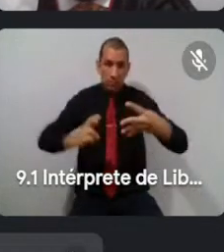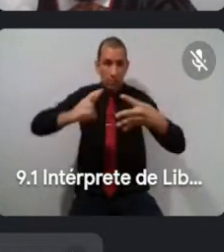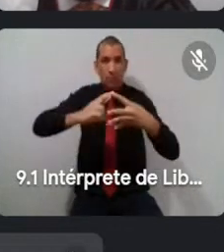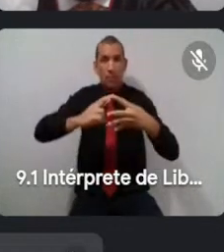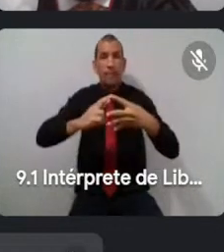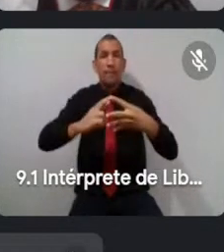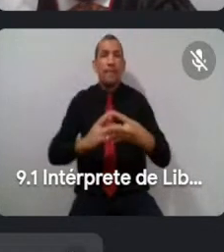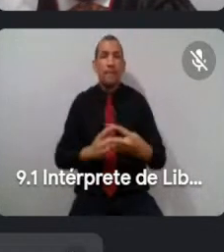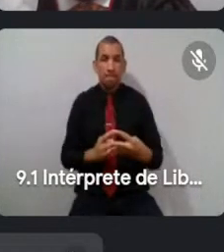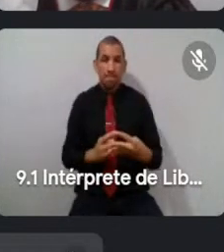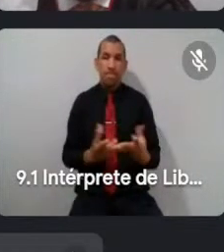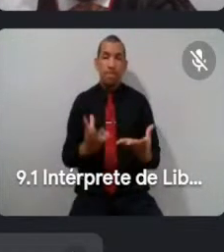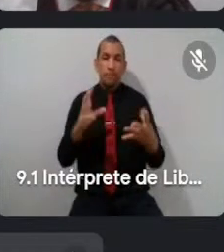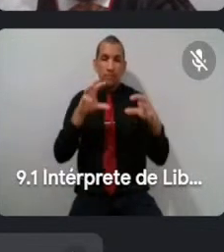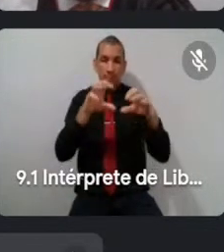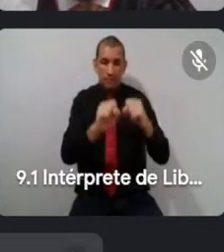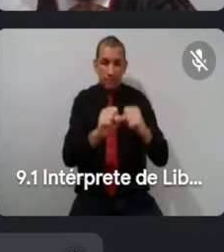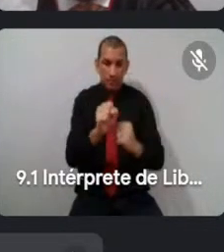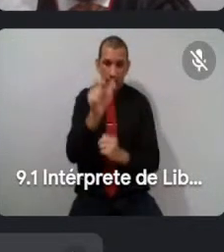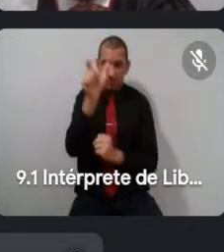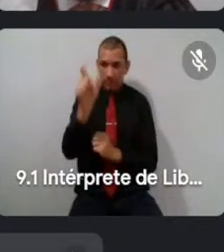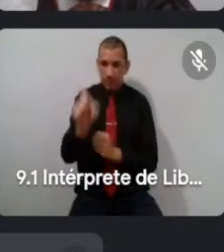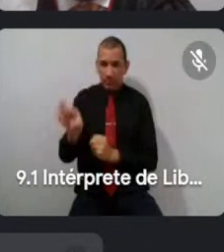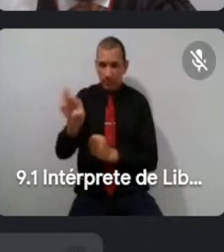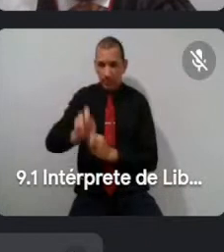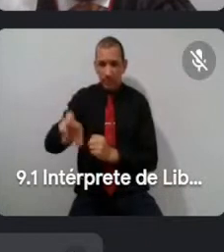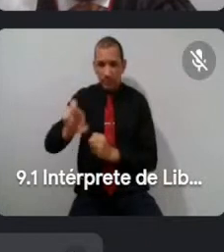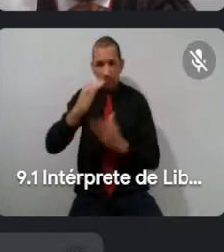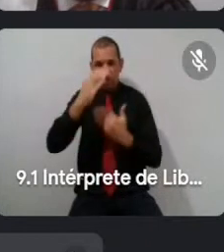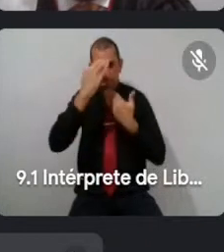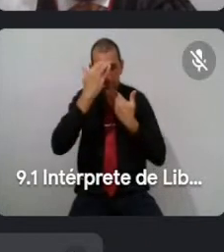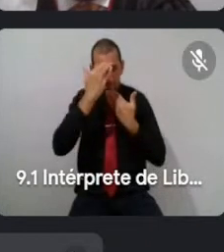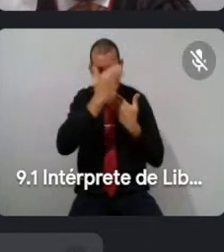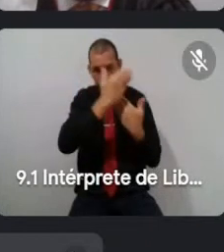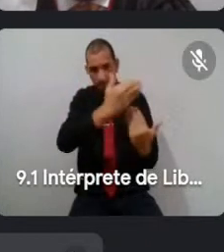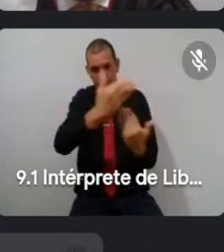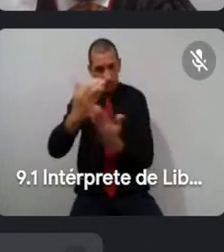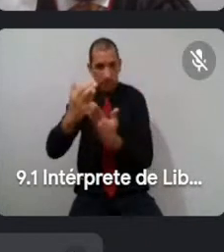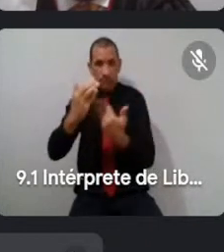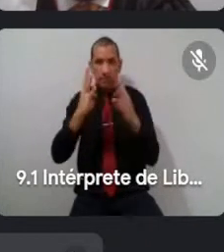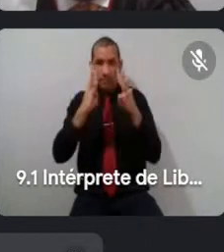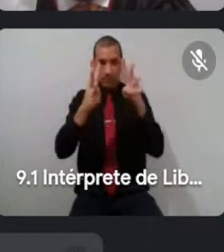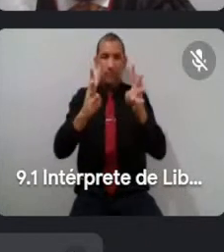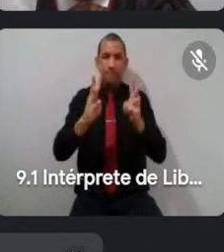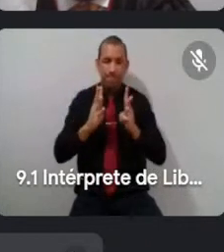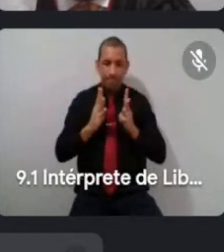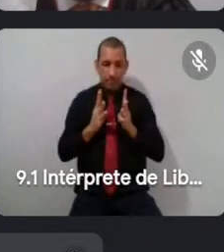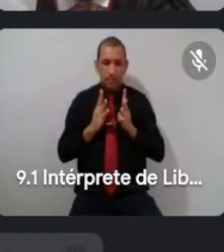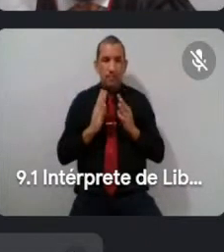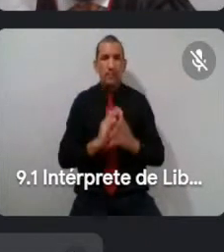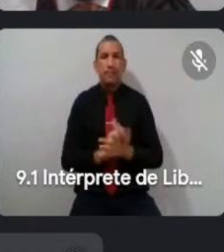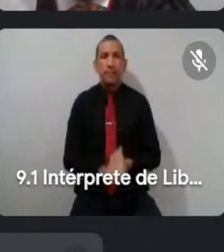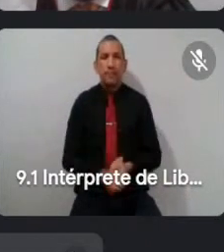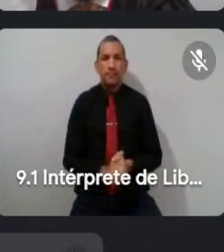EA cassação dos diplomas dos investigados obrigado pela atenção Obrigado por terem meu